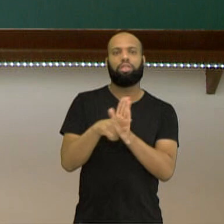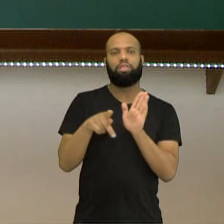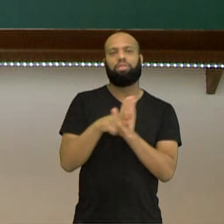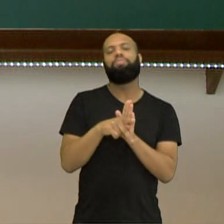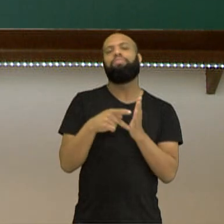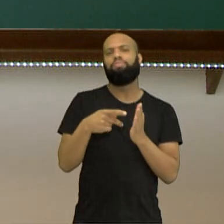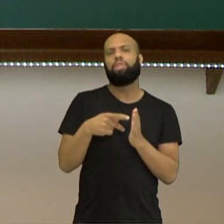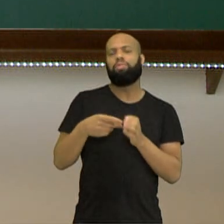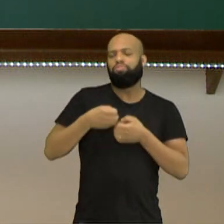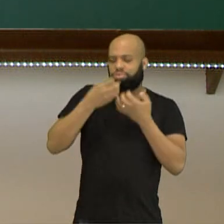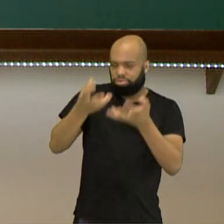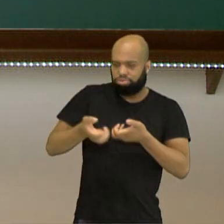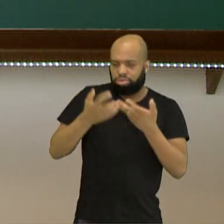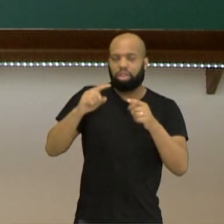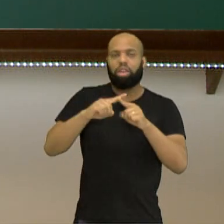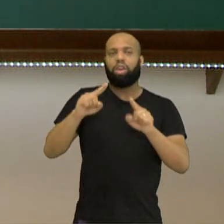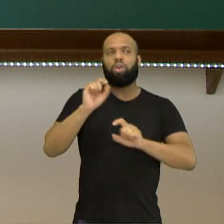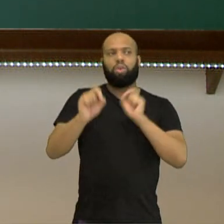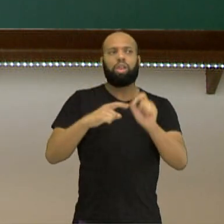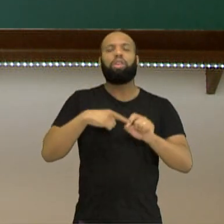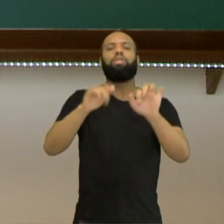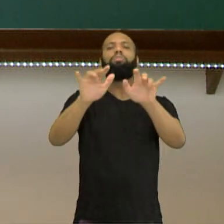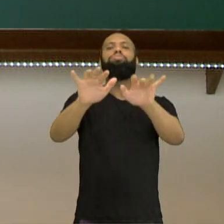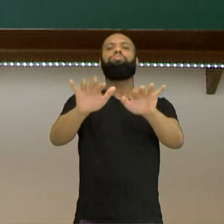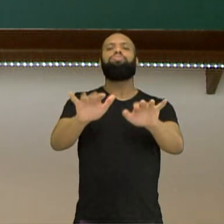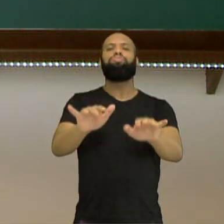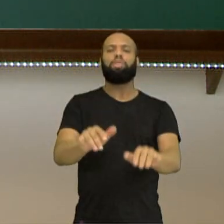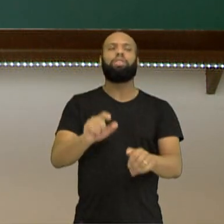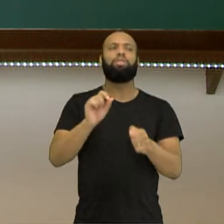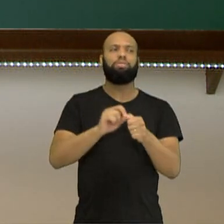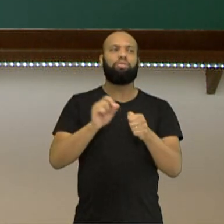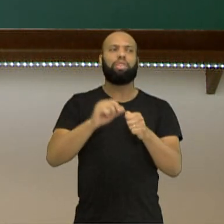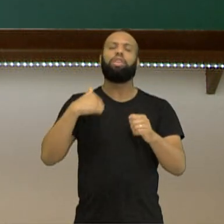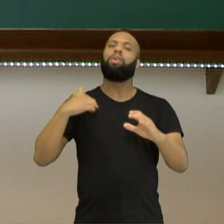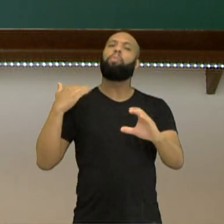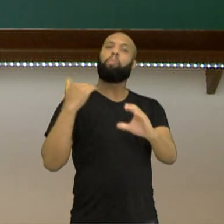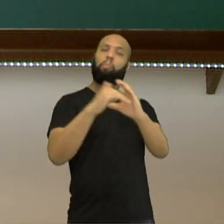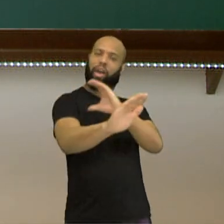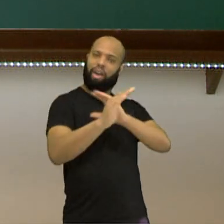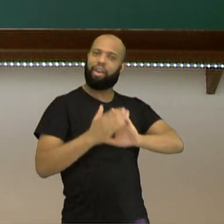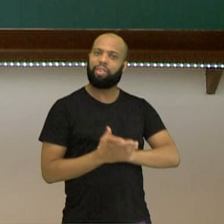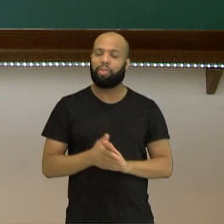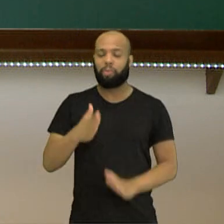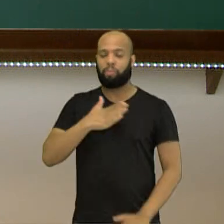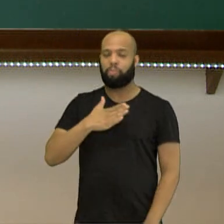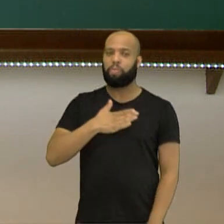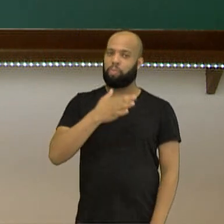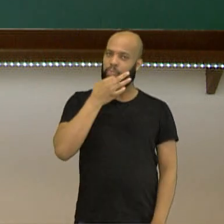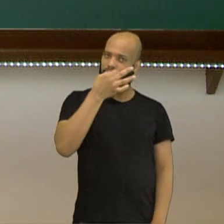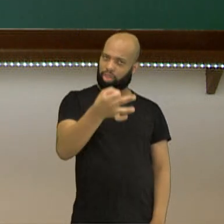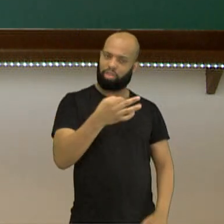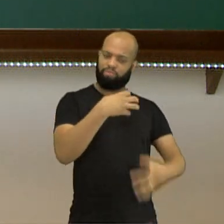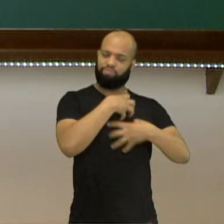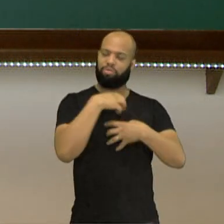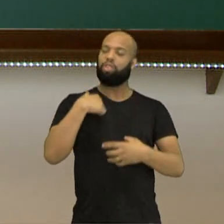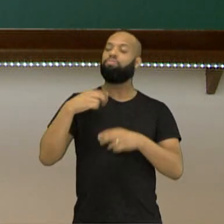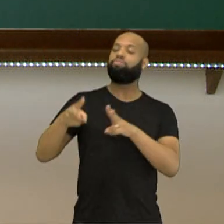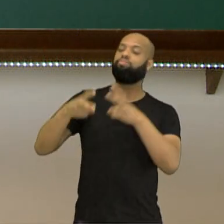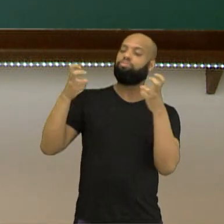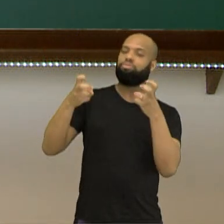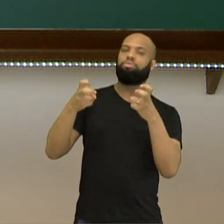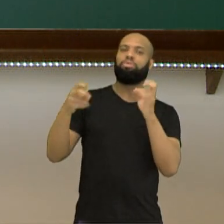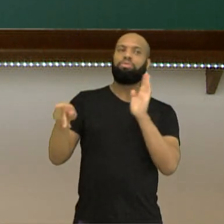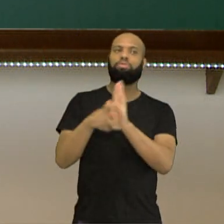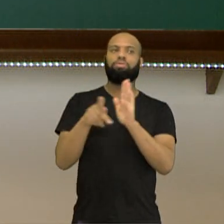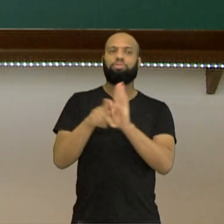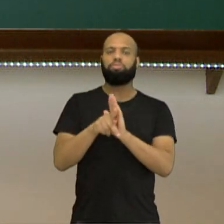das vezes, o que eu faço? Eu vou lá e escrevo. Eu mando a minha manifestação para